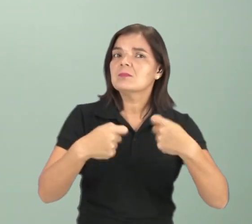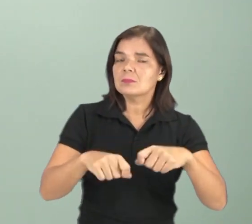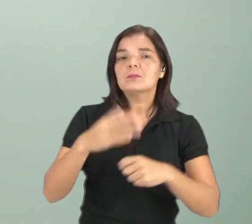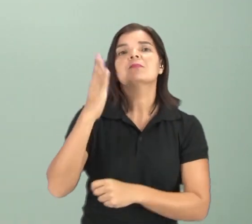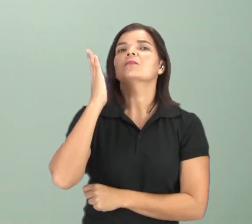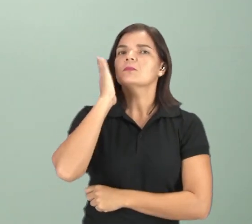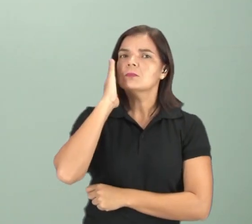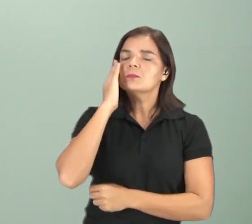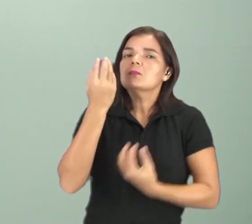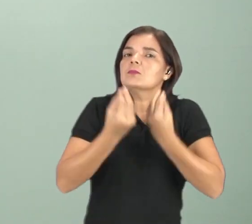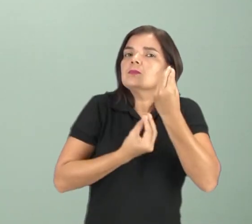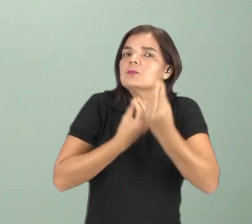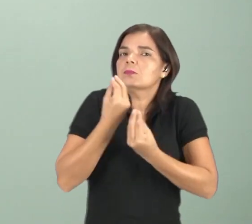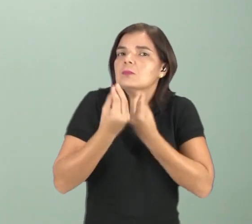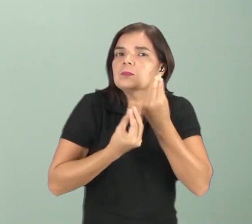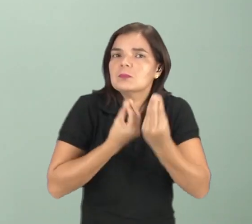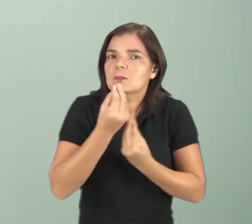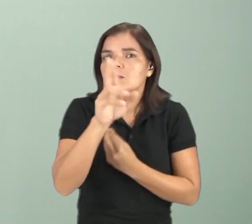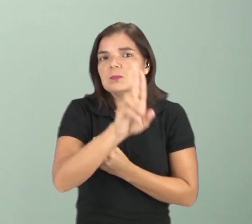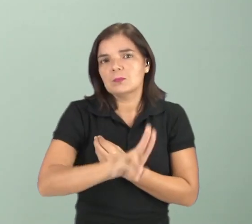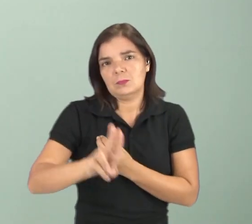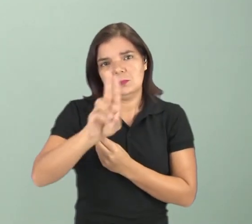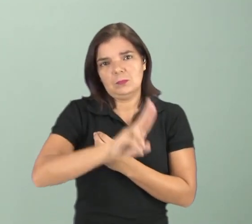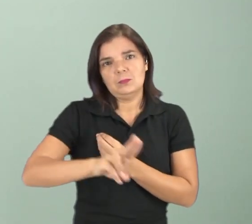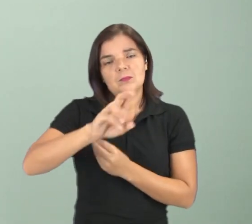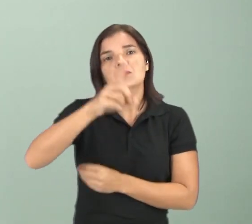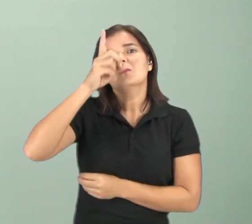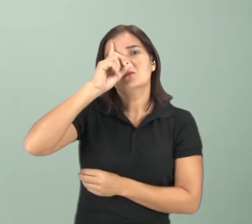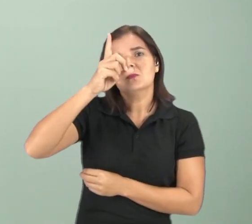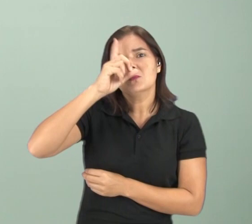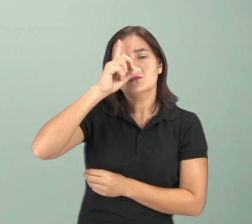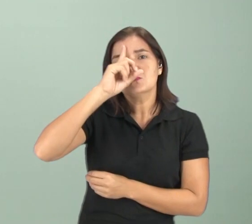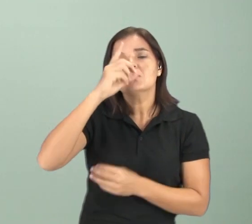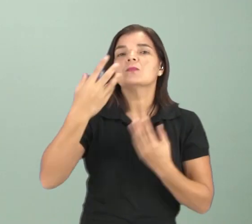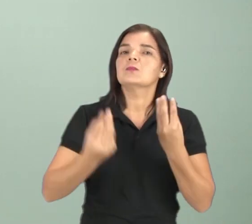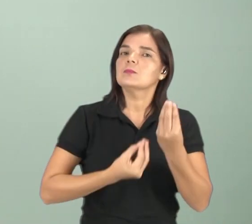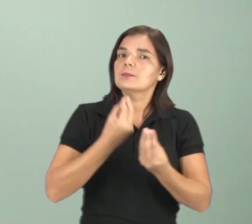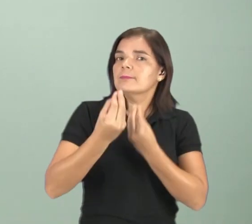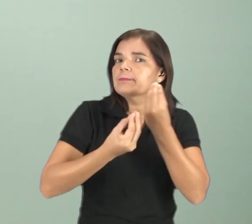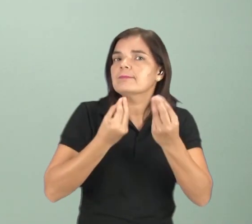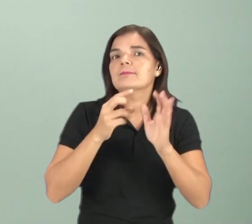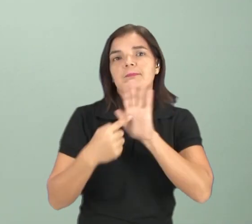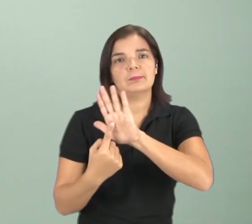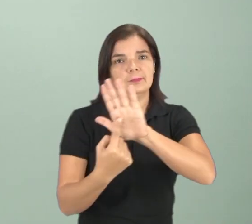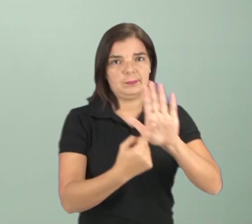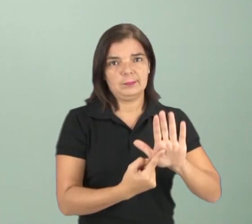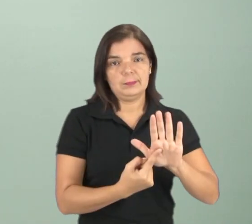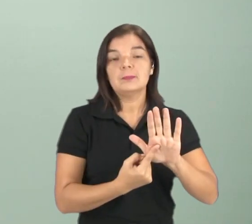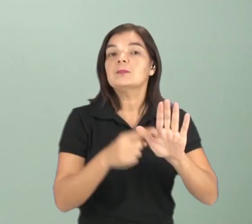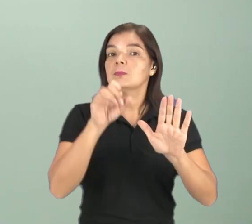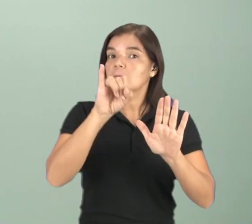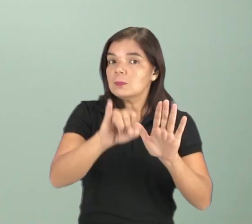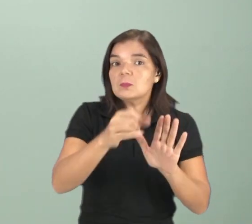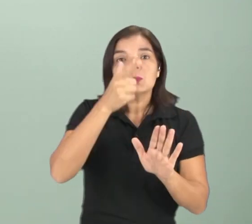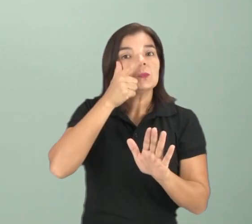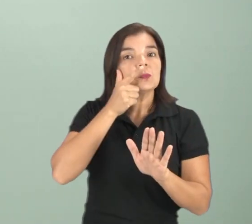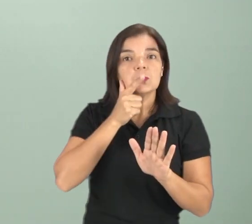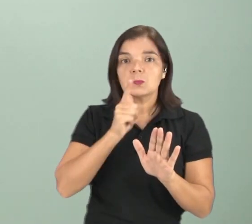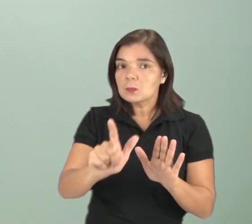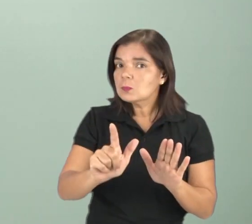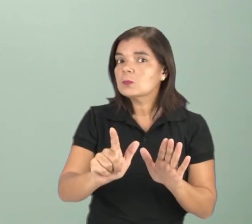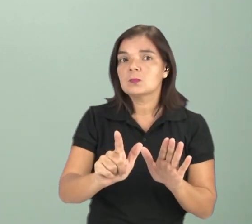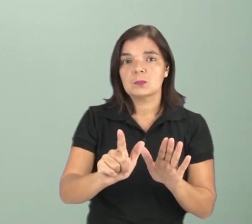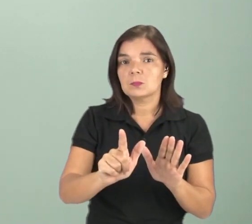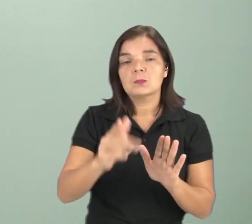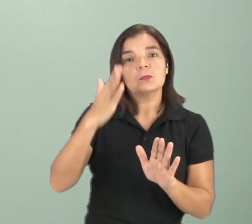precisamos compreender como esses termos eles são usados no dia a dia, como eles aparecem. E que se eu não